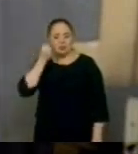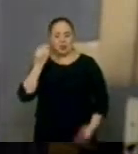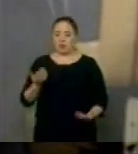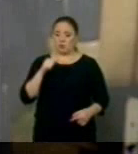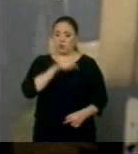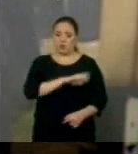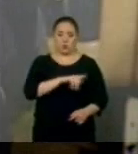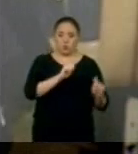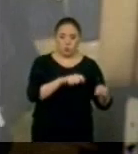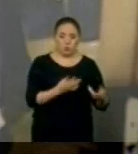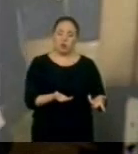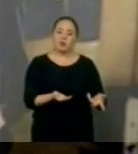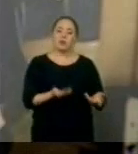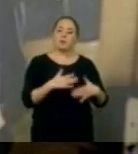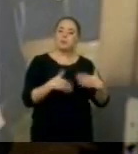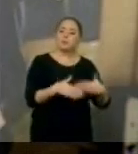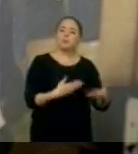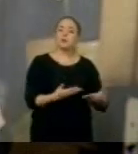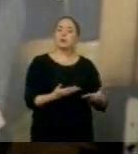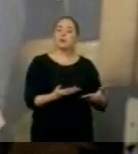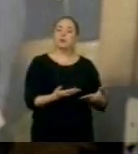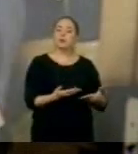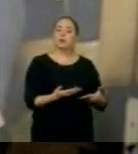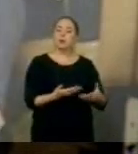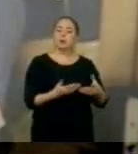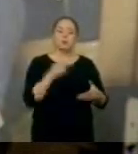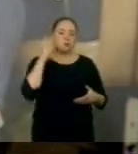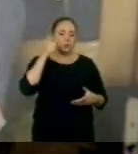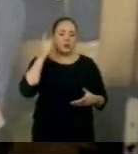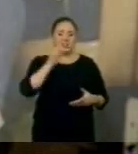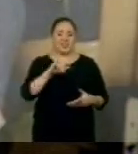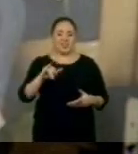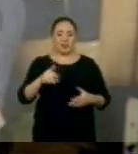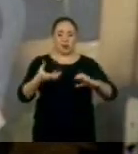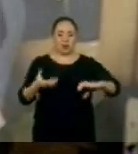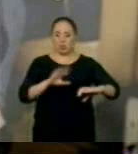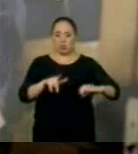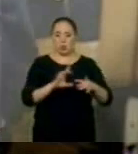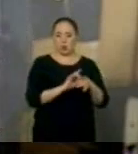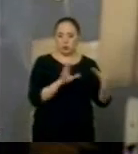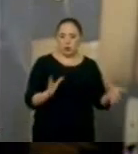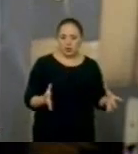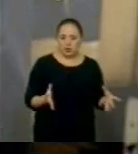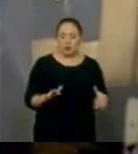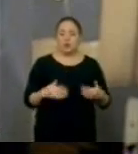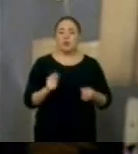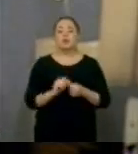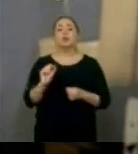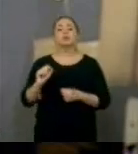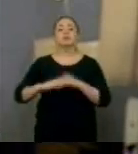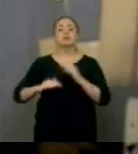não era possível, portanto, o processamento do parlamentar sem que a Casa Legislativa autorizasse. O que fez então o